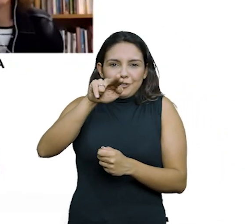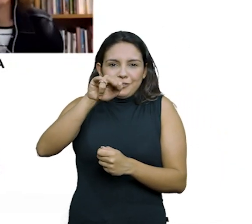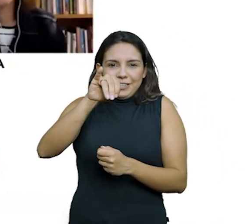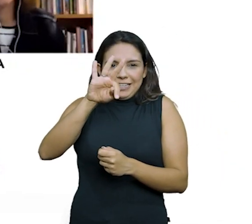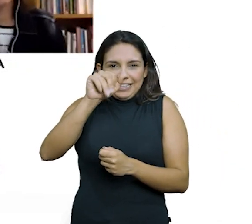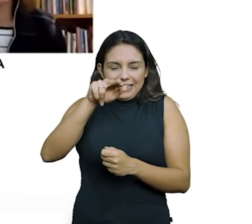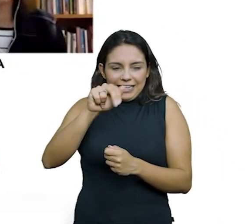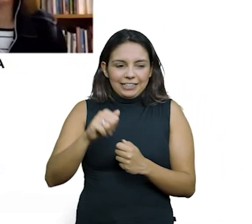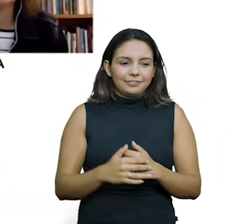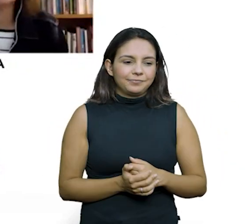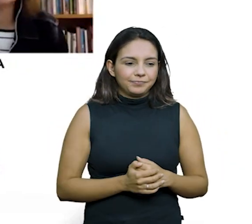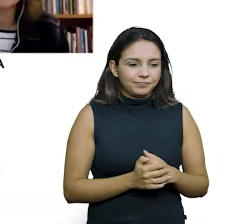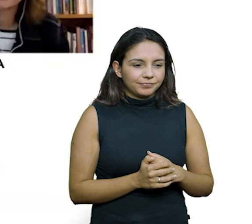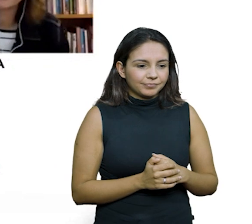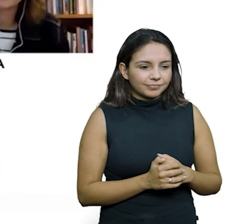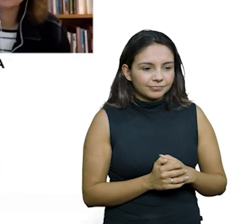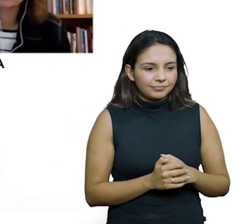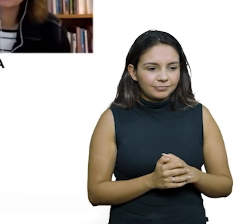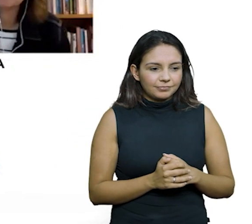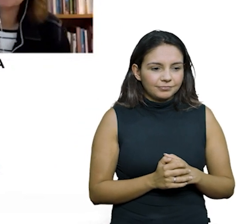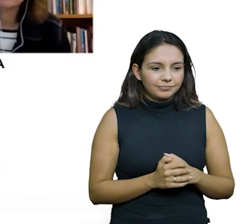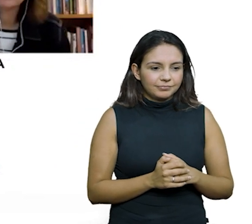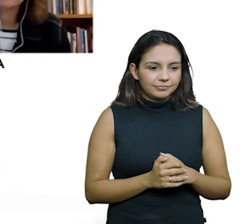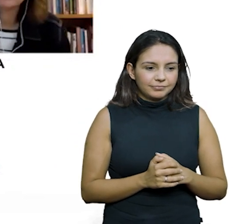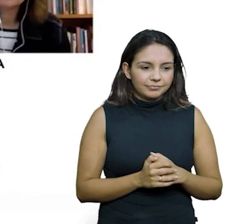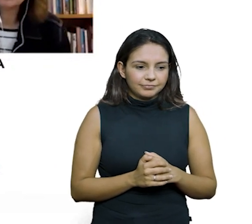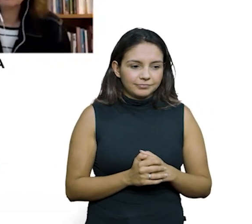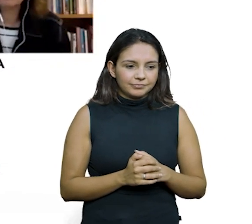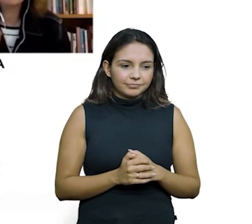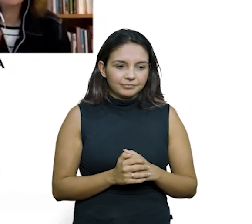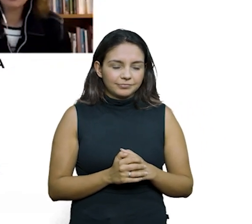aqui e as participações. É só uma